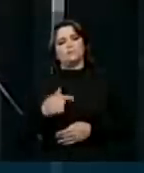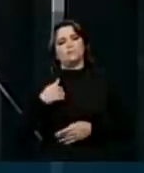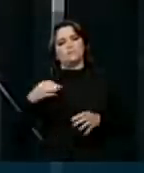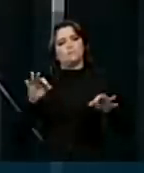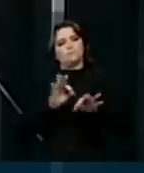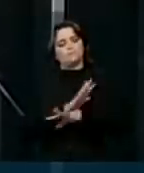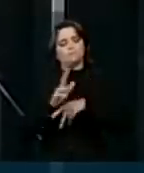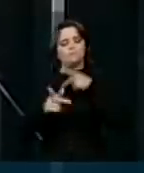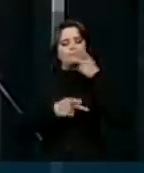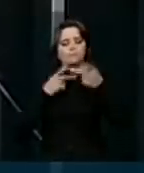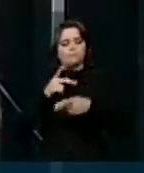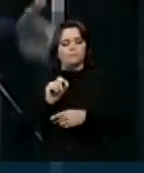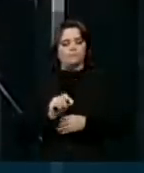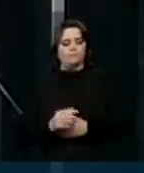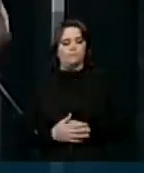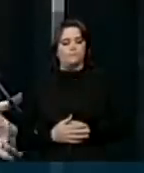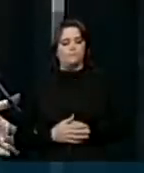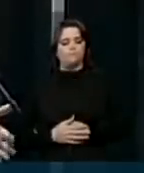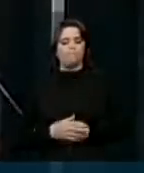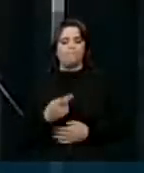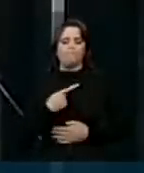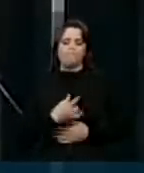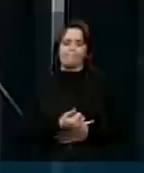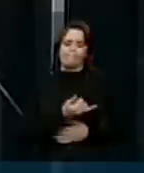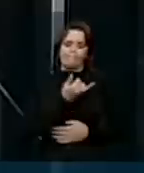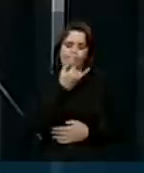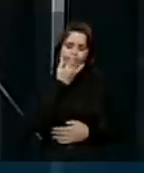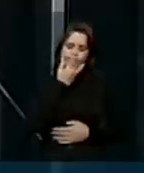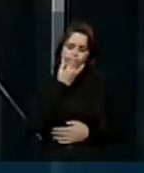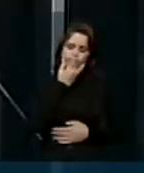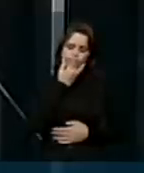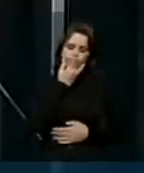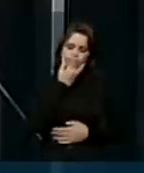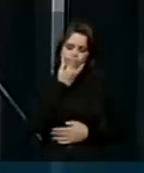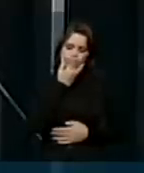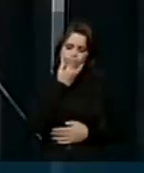finalizando a minha palavra, trago o meu lamento a esta tribuna.